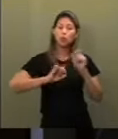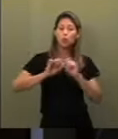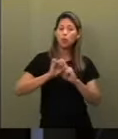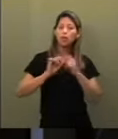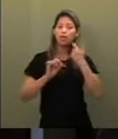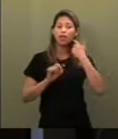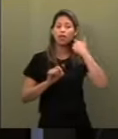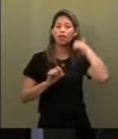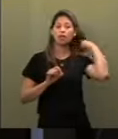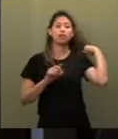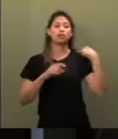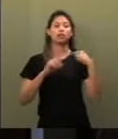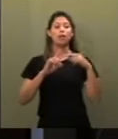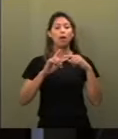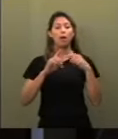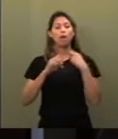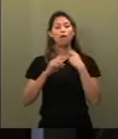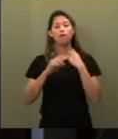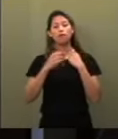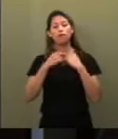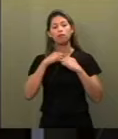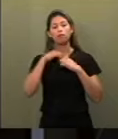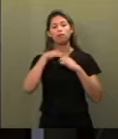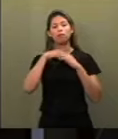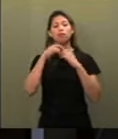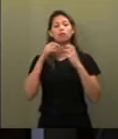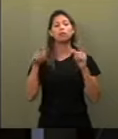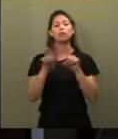condições muito relevantes, mas